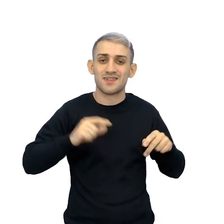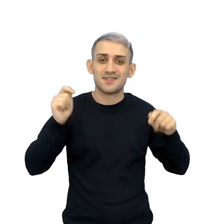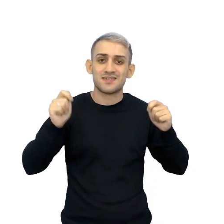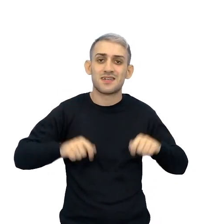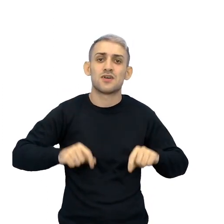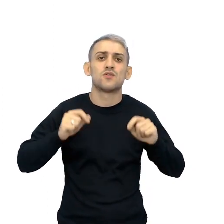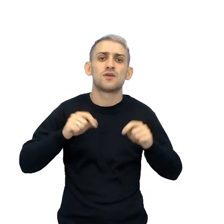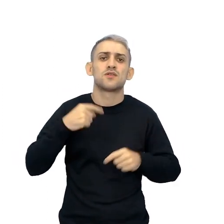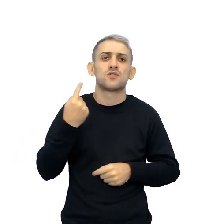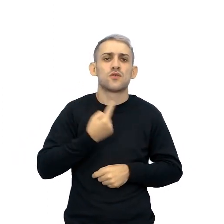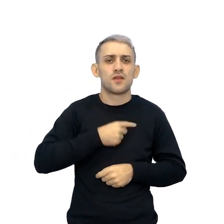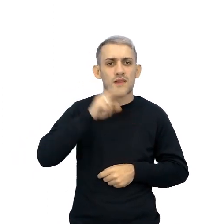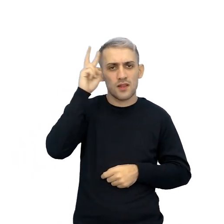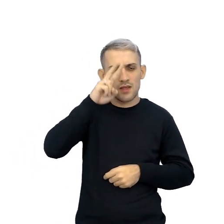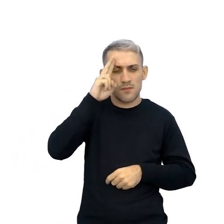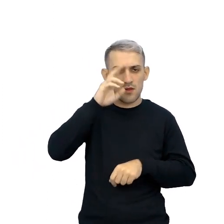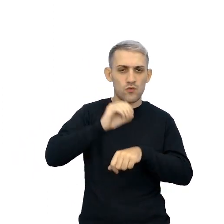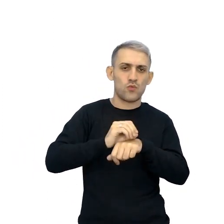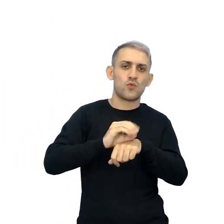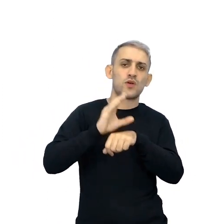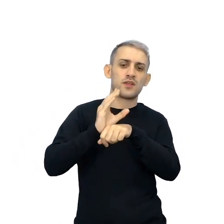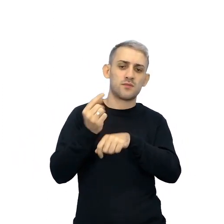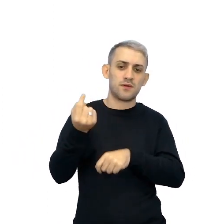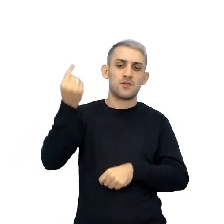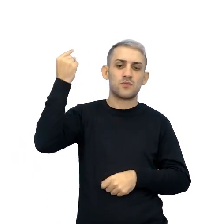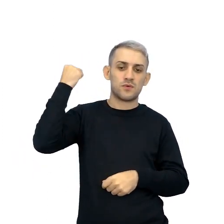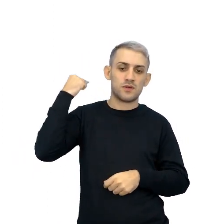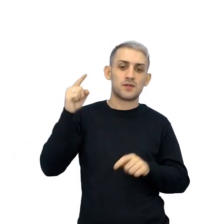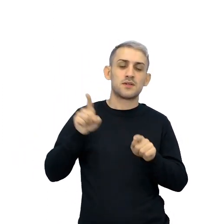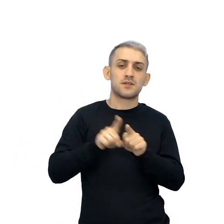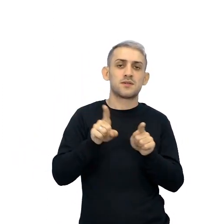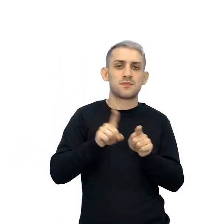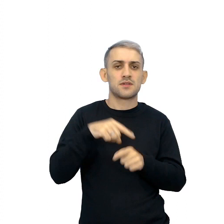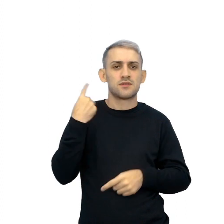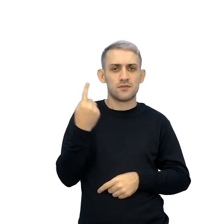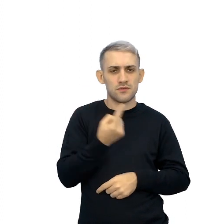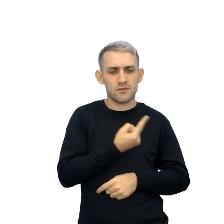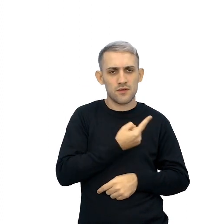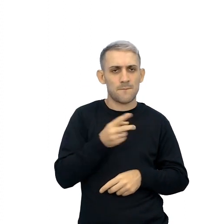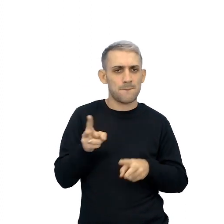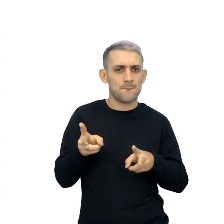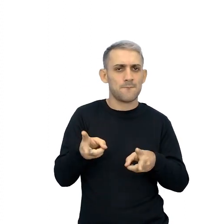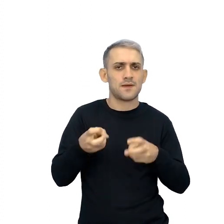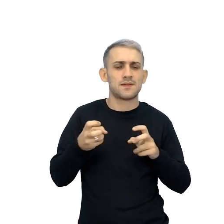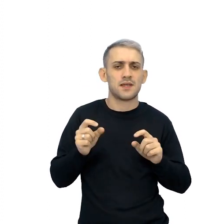resgata conhecimentos anteriores, né, e faz sentido que a gente